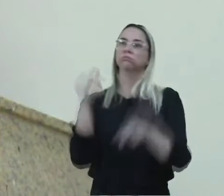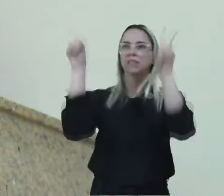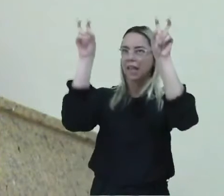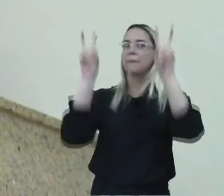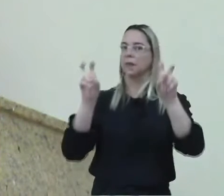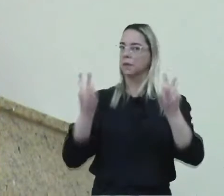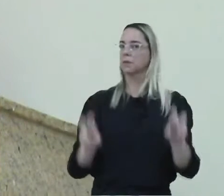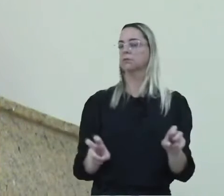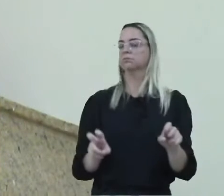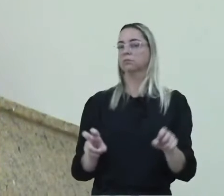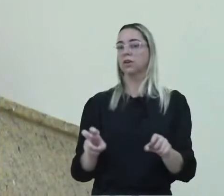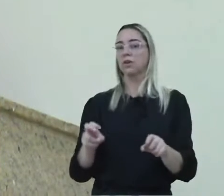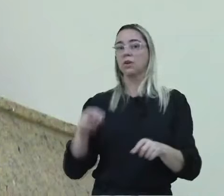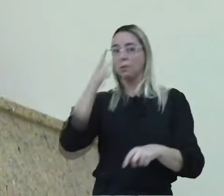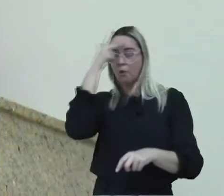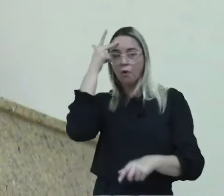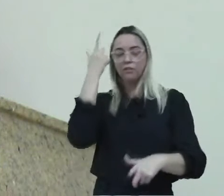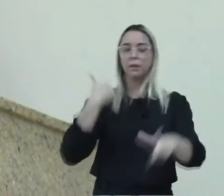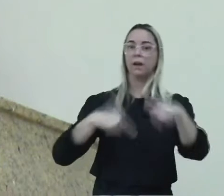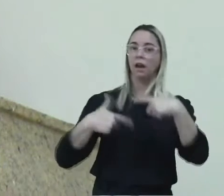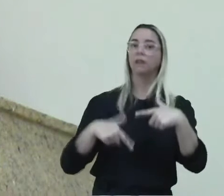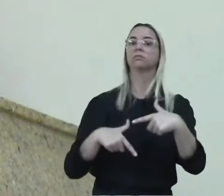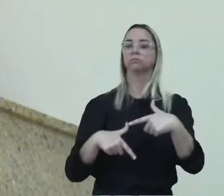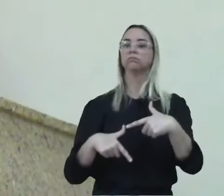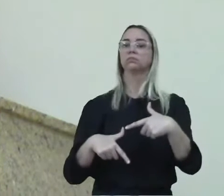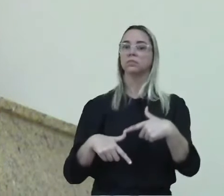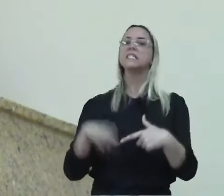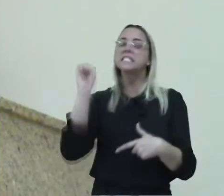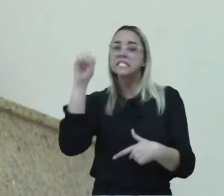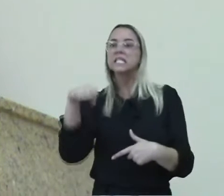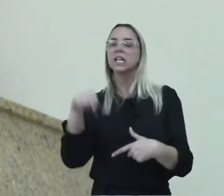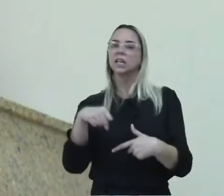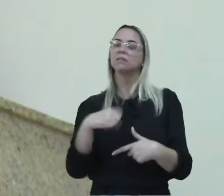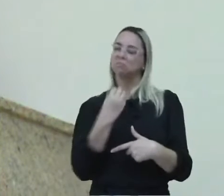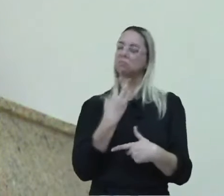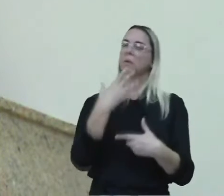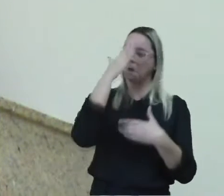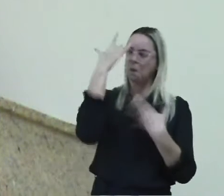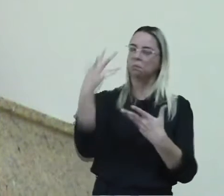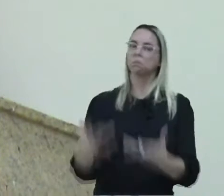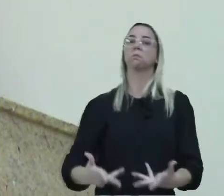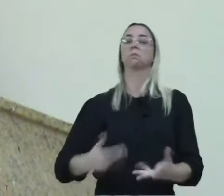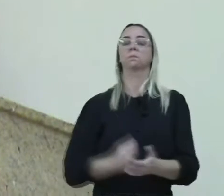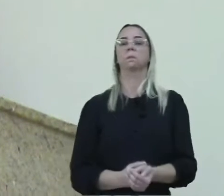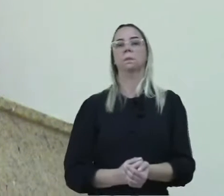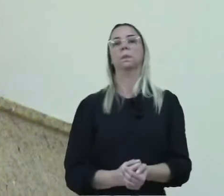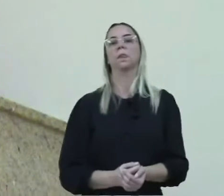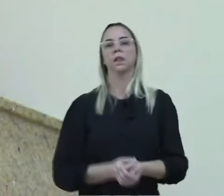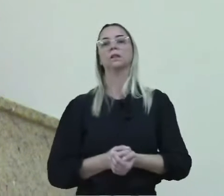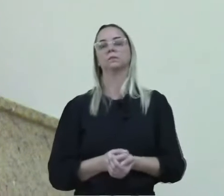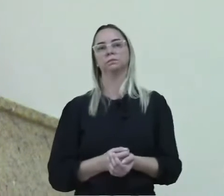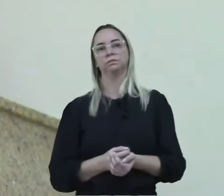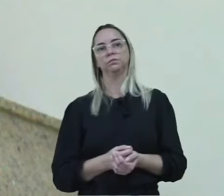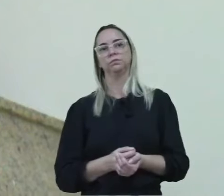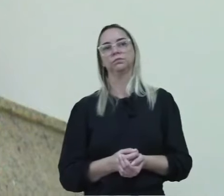esses funcionários possam ser, de fato, né, reconhecidos, né, os servidores do INSS sejam reconhecidos como,